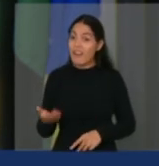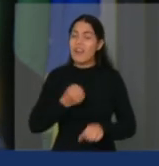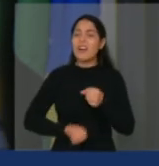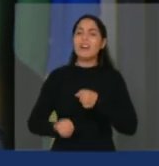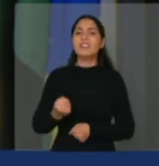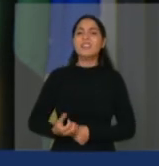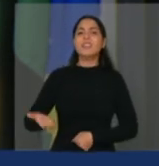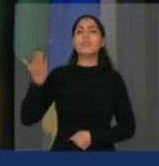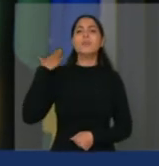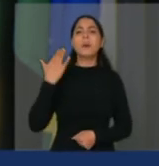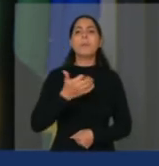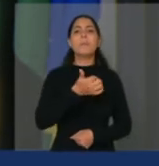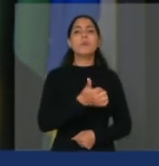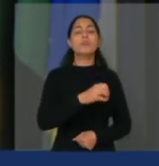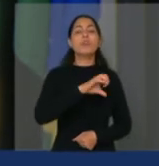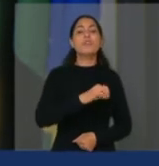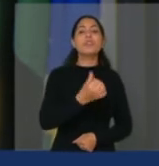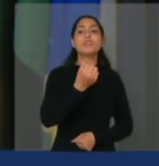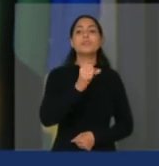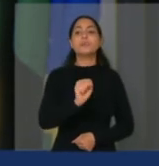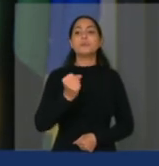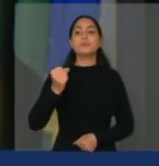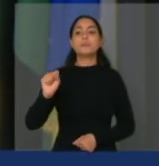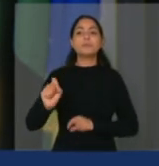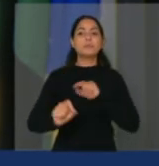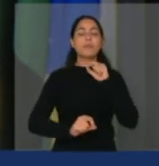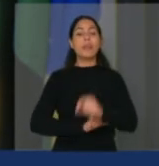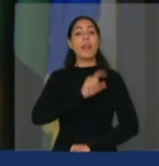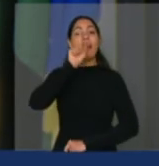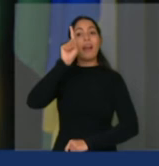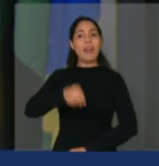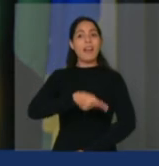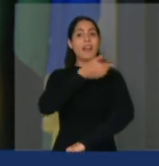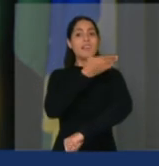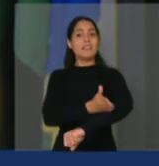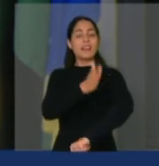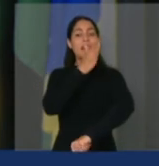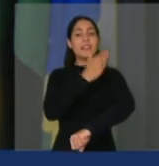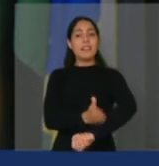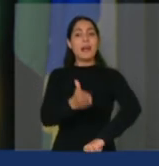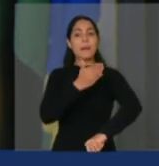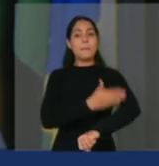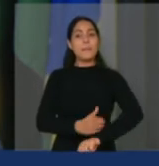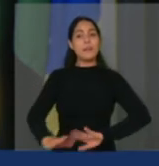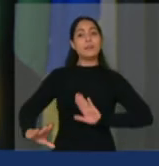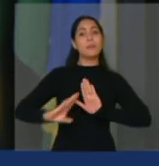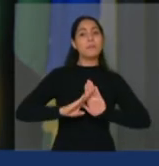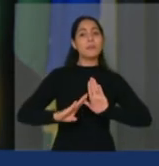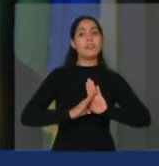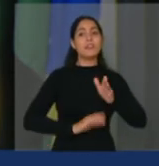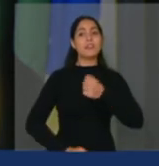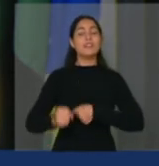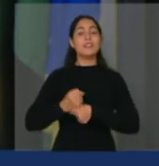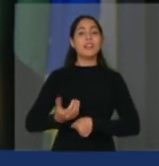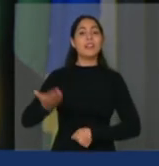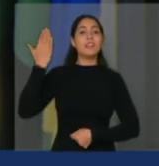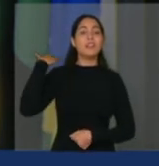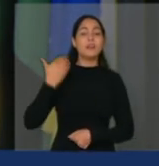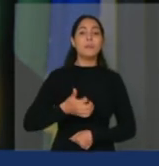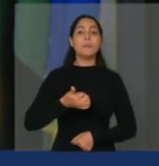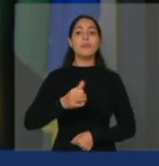10/1988 em que é o maior treinamento militar na história do Brasil que ocorre desde 1988